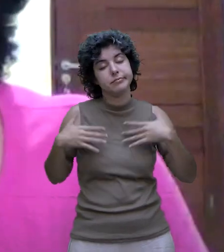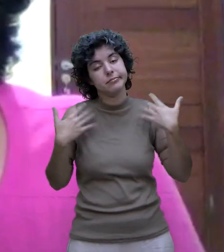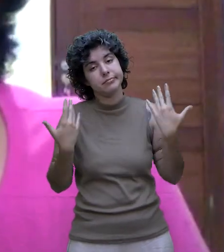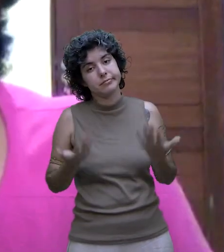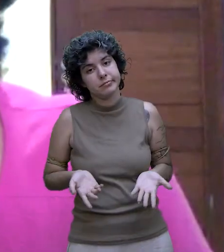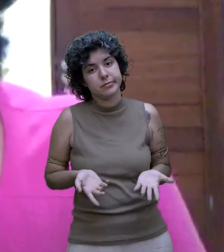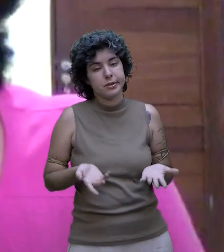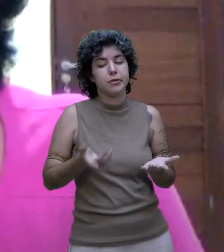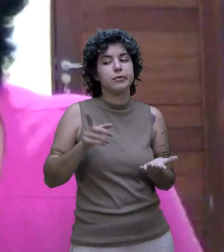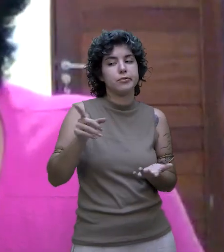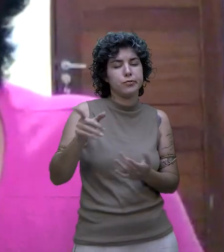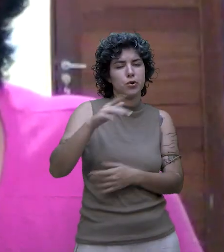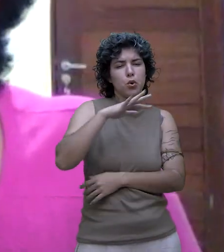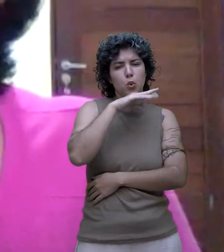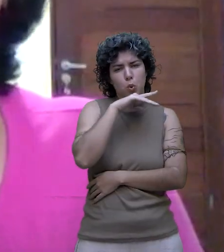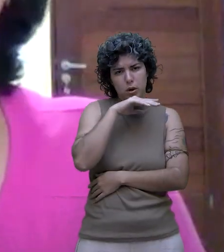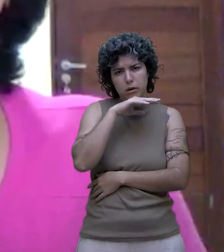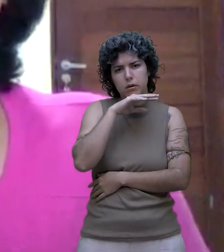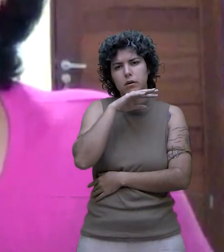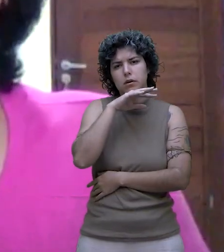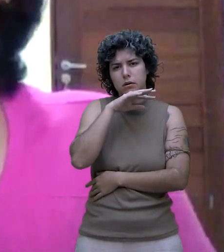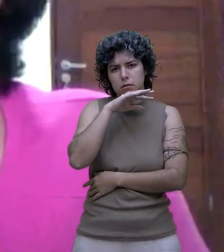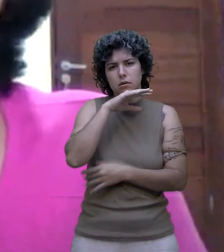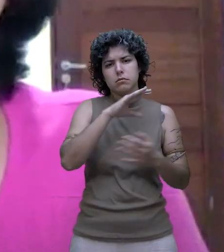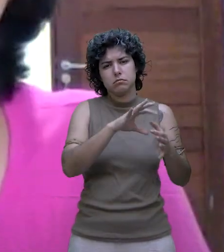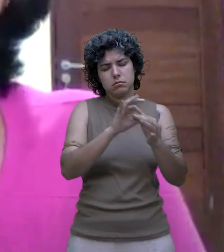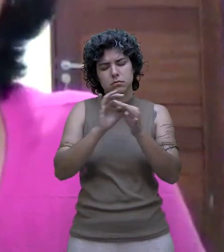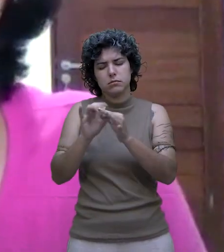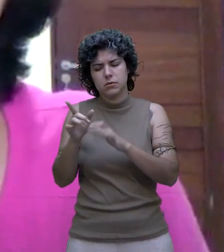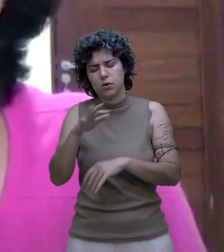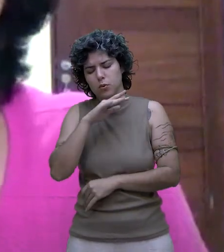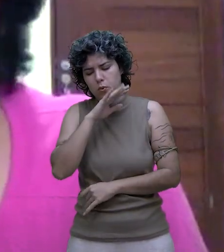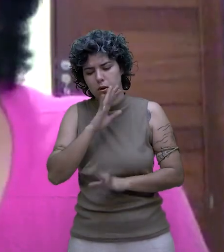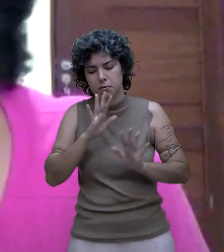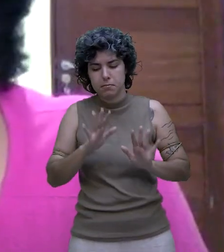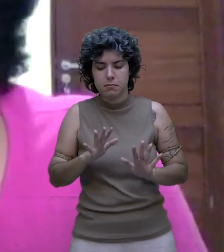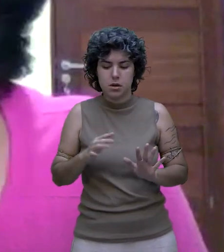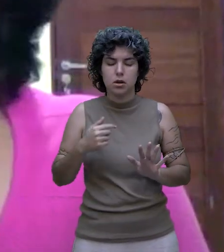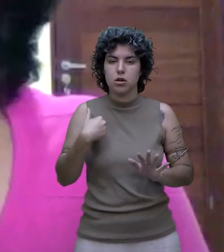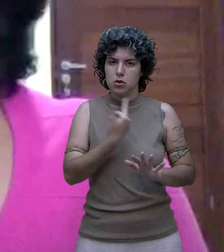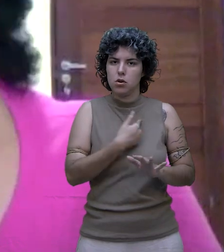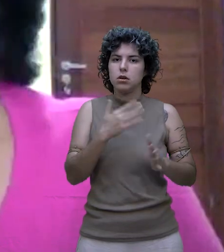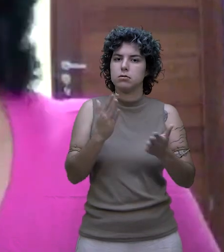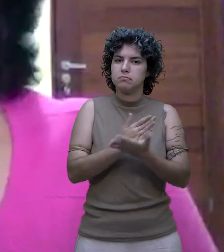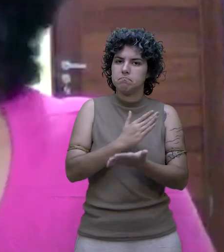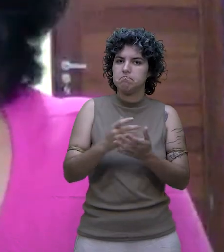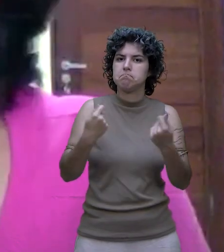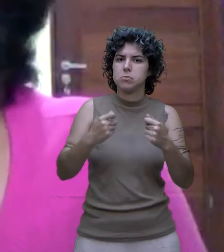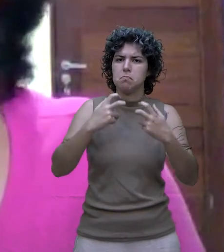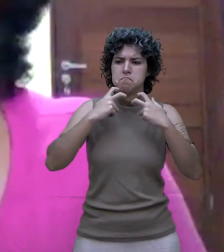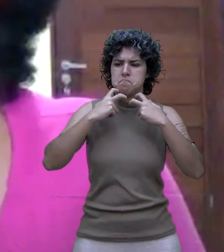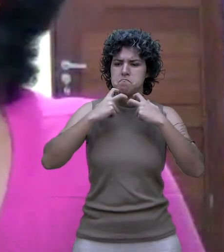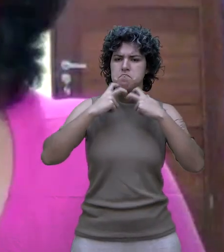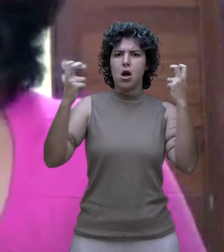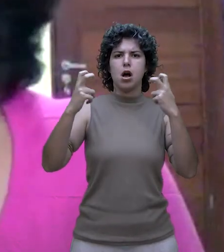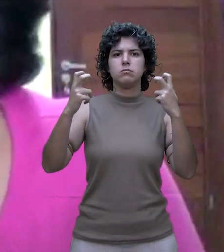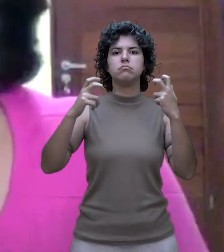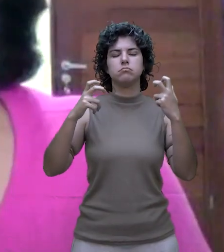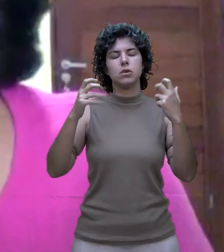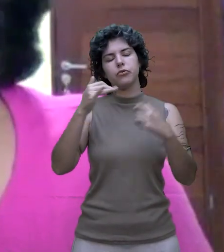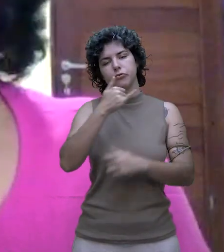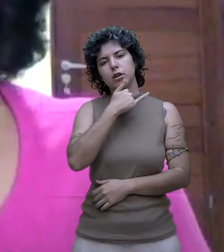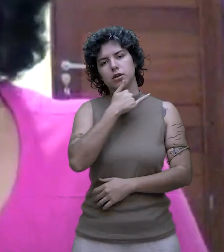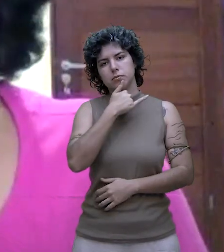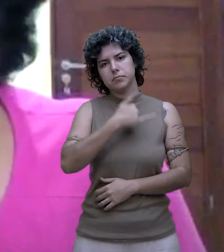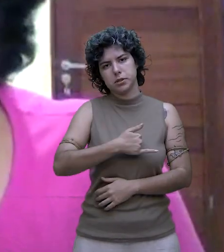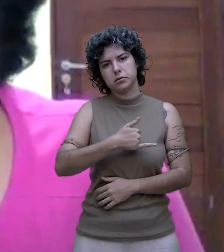foi muito ruim, né? E aí sim a gente tem que subir a voz e tal, para ser ouvida, infelizmente.